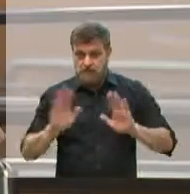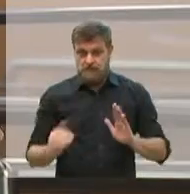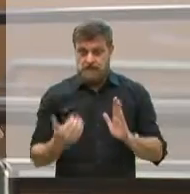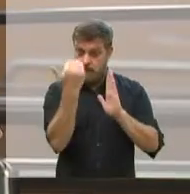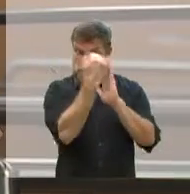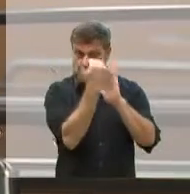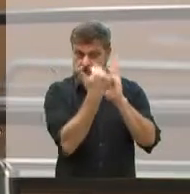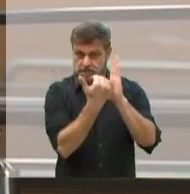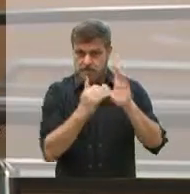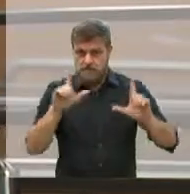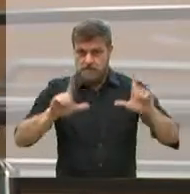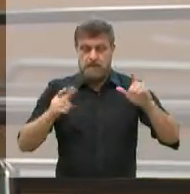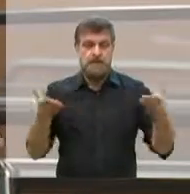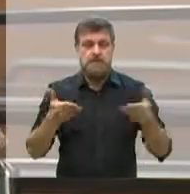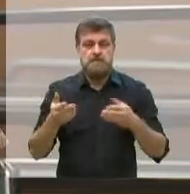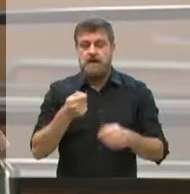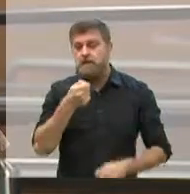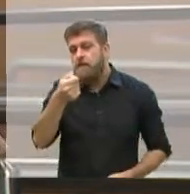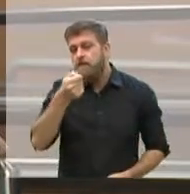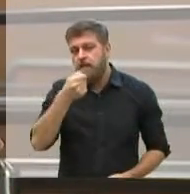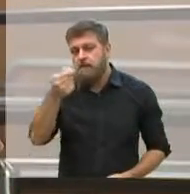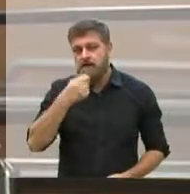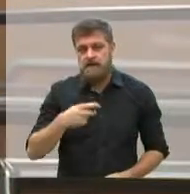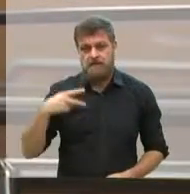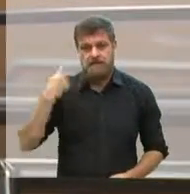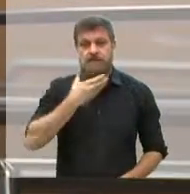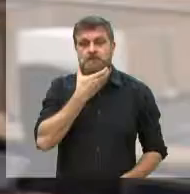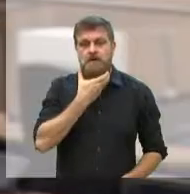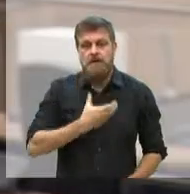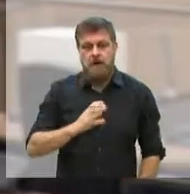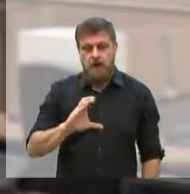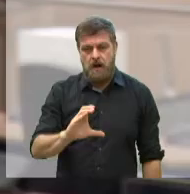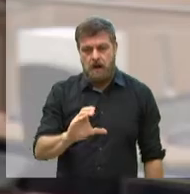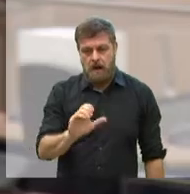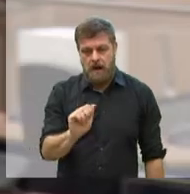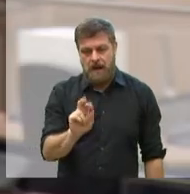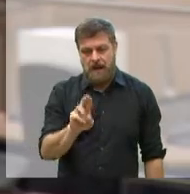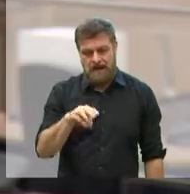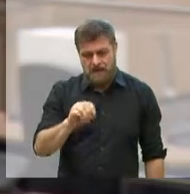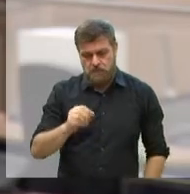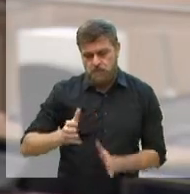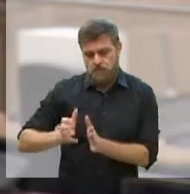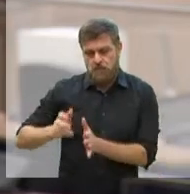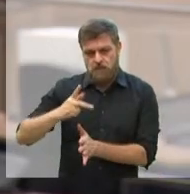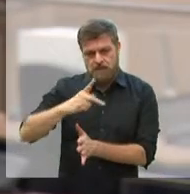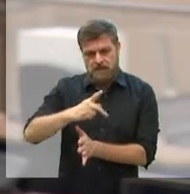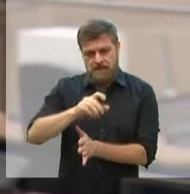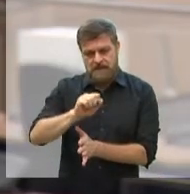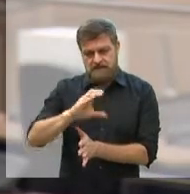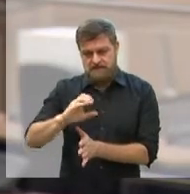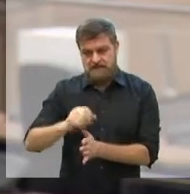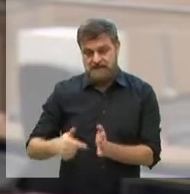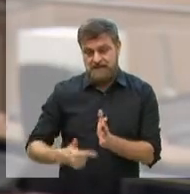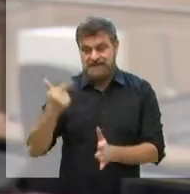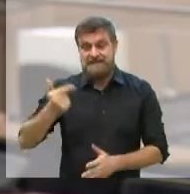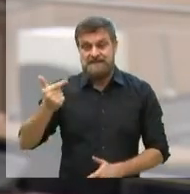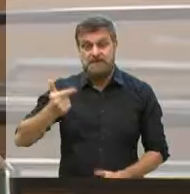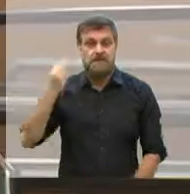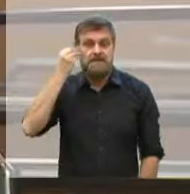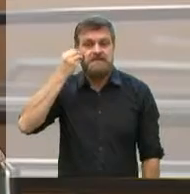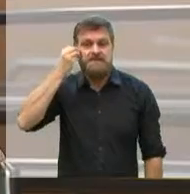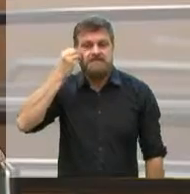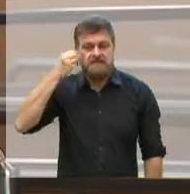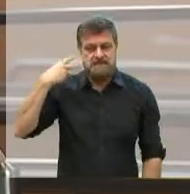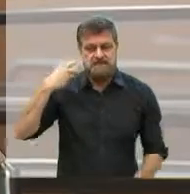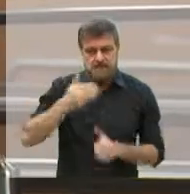Olá, no Em Pauta de hoje a gente vai conversar com o vereador Carmo Luiz, ele que é do partido PSC, está aí no segundo mandato.